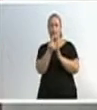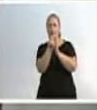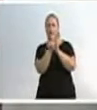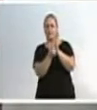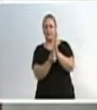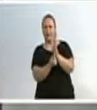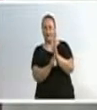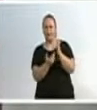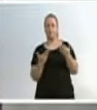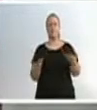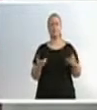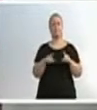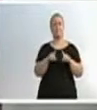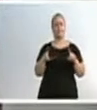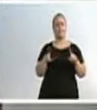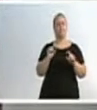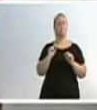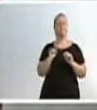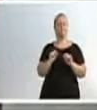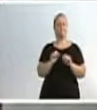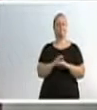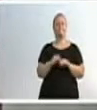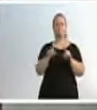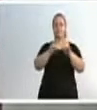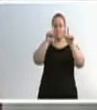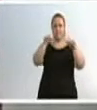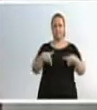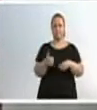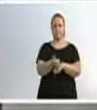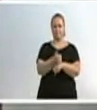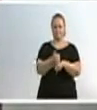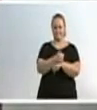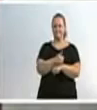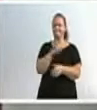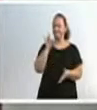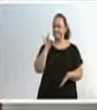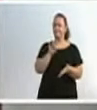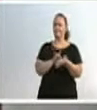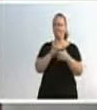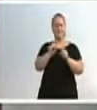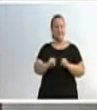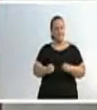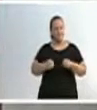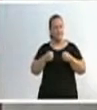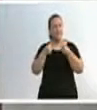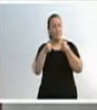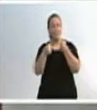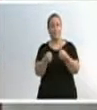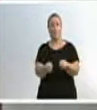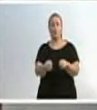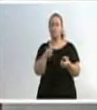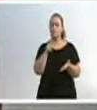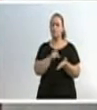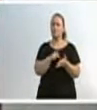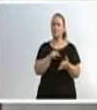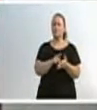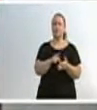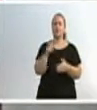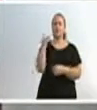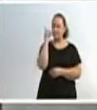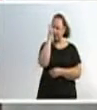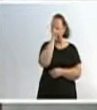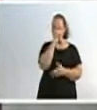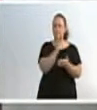CEPREAD, eu quero fazer aqui um destaque a todos os profissionais que trabalham naquele órgão, pelo esforço descomunal que realizam, pela dificuldade que têm. Como vocês